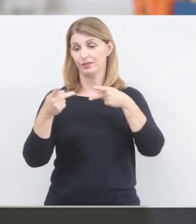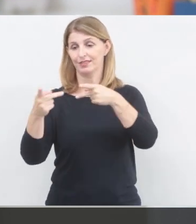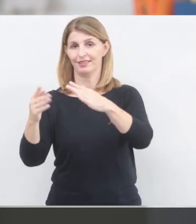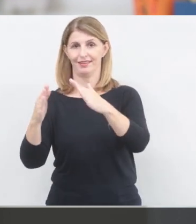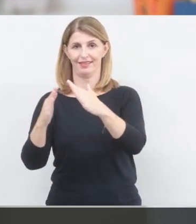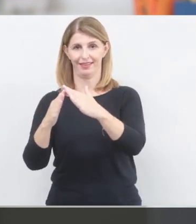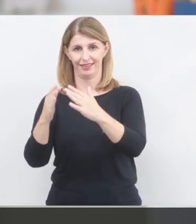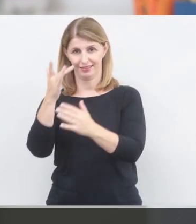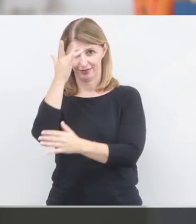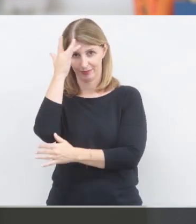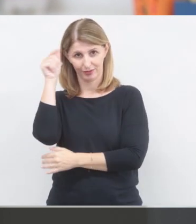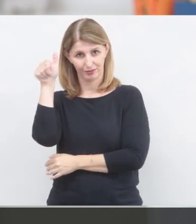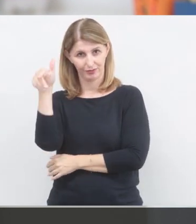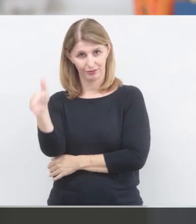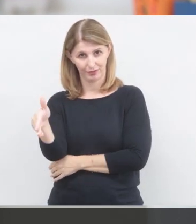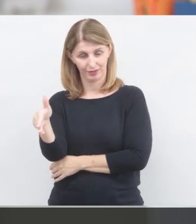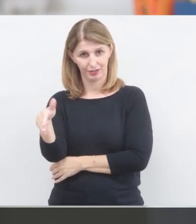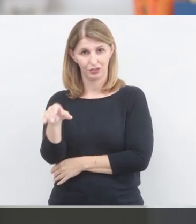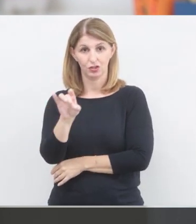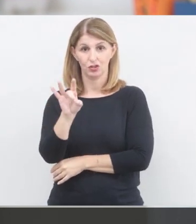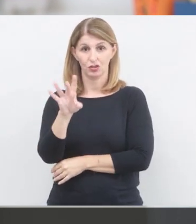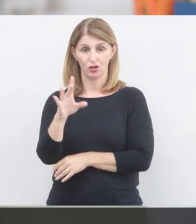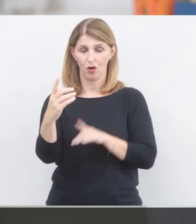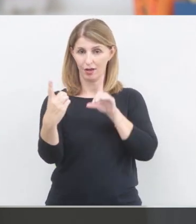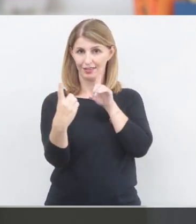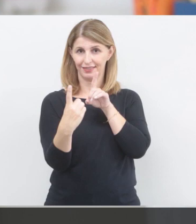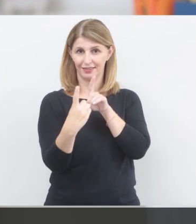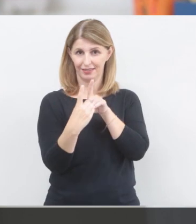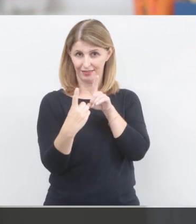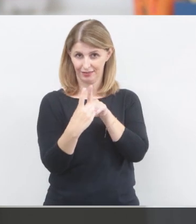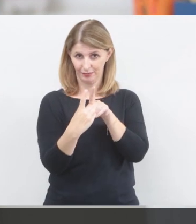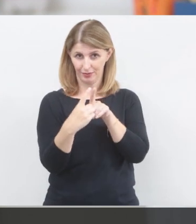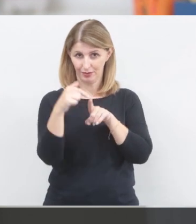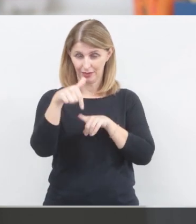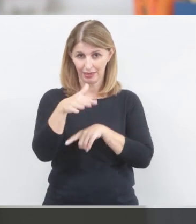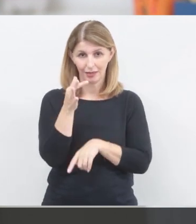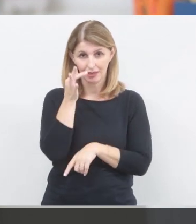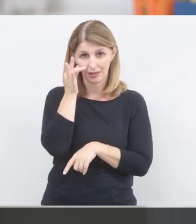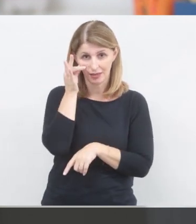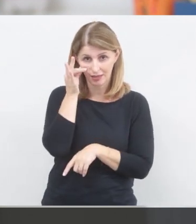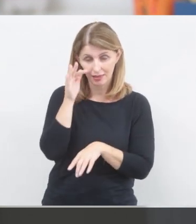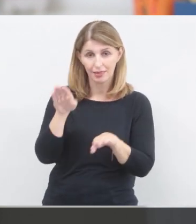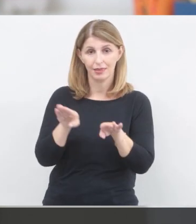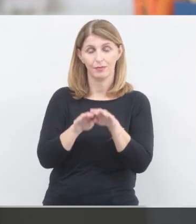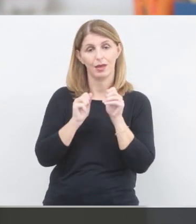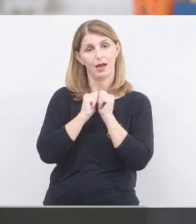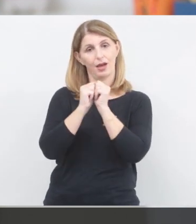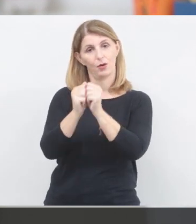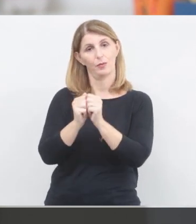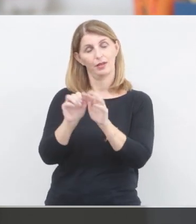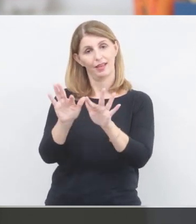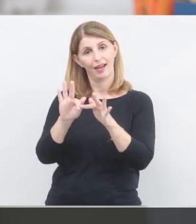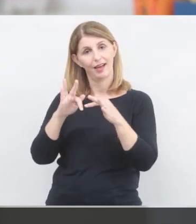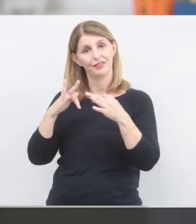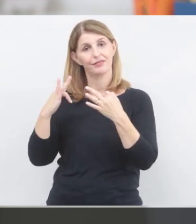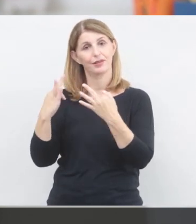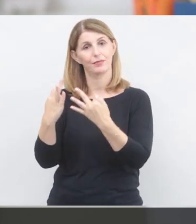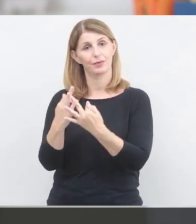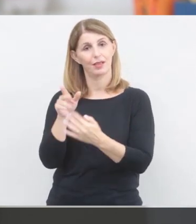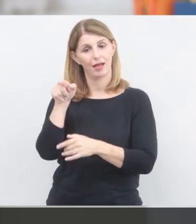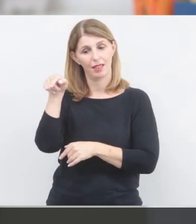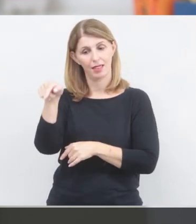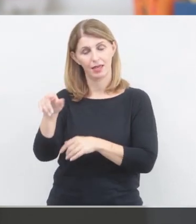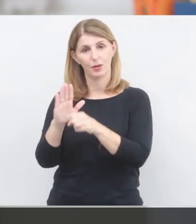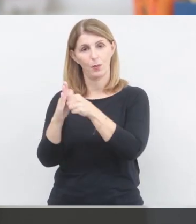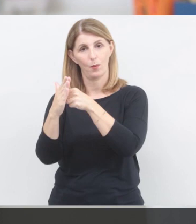visitas domiciliares. Então nós não só fazemos o atendimento no CREAS, nós acompanhamos a família